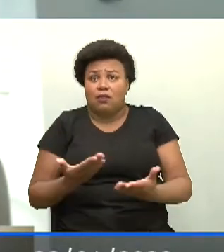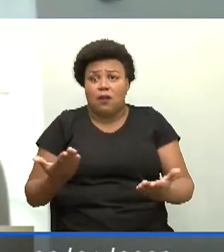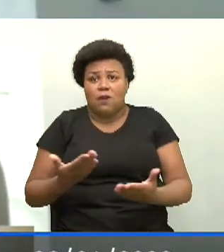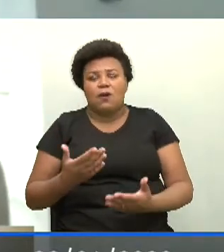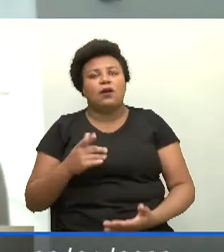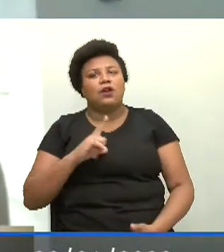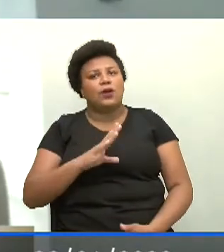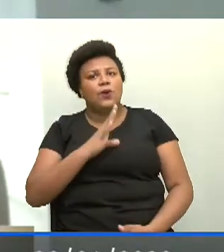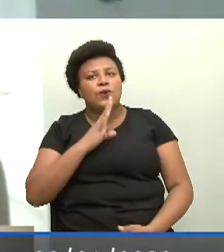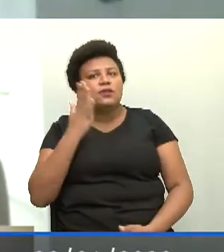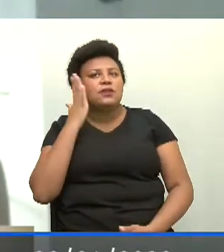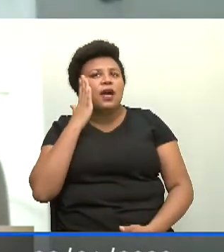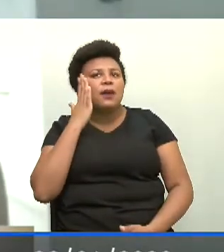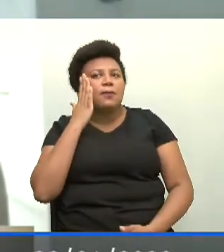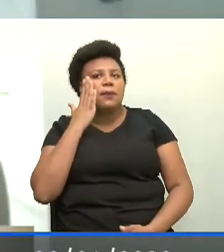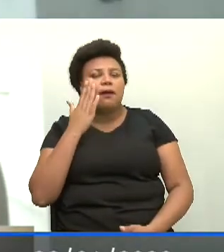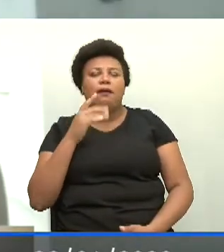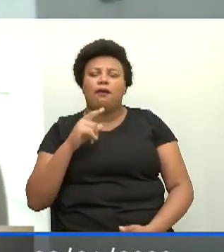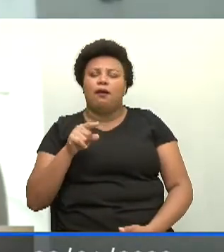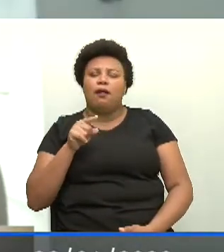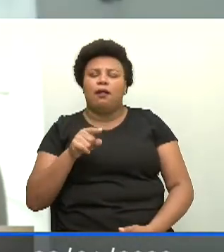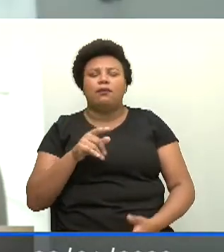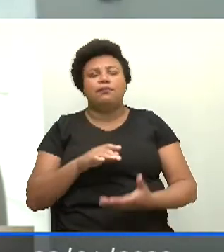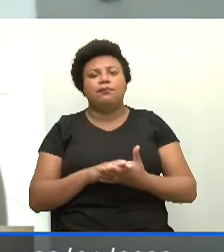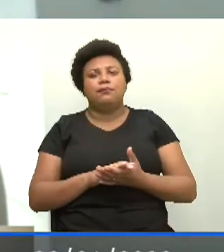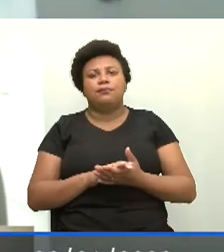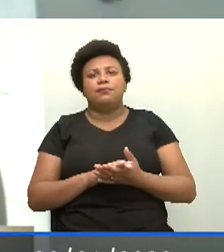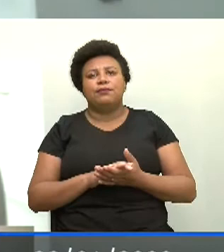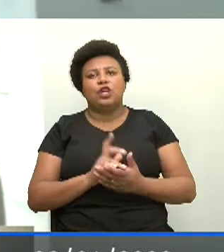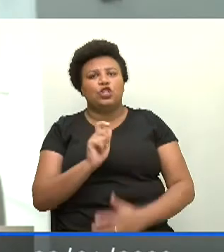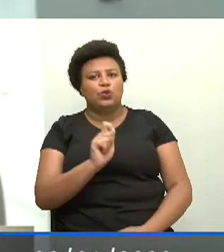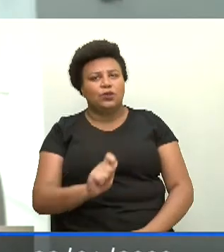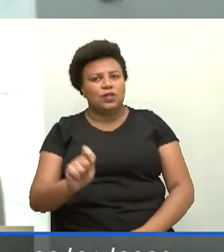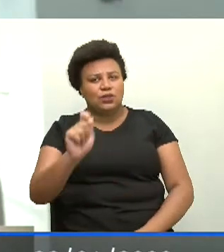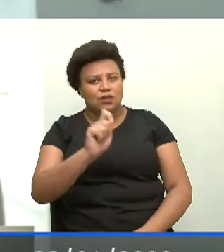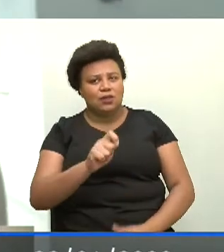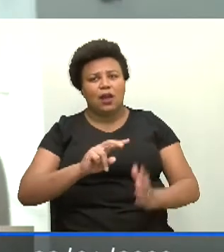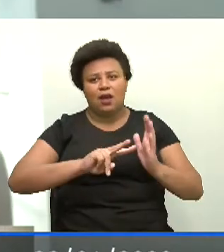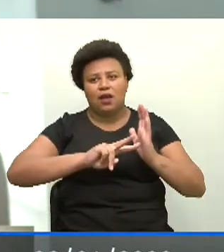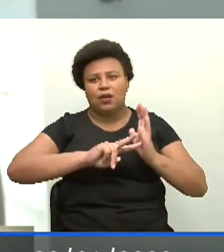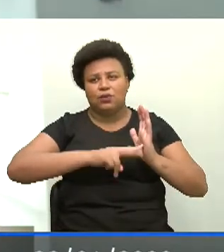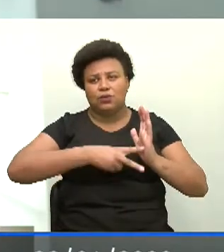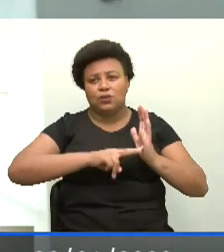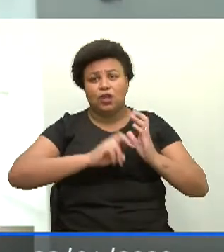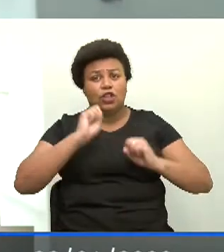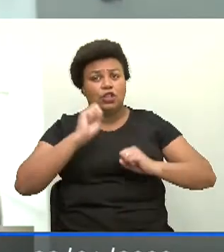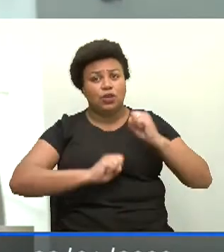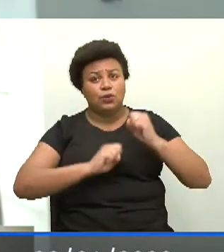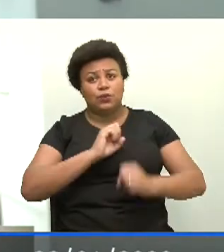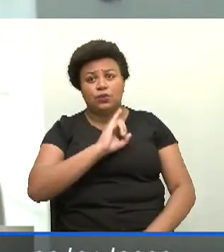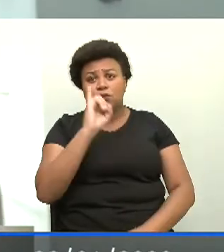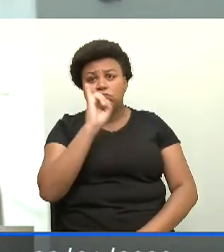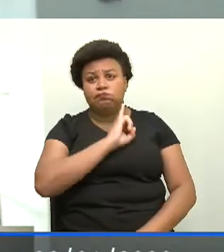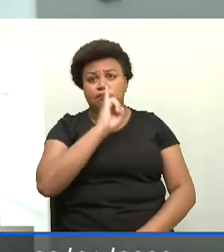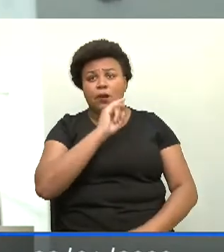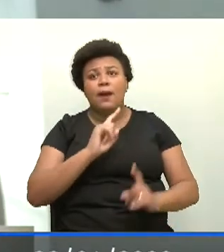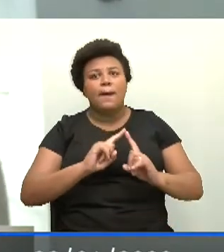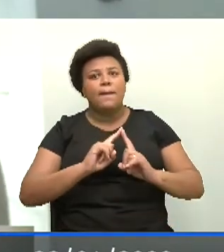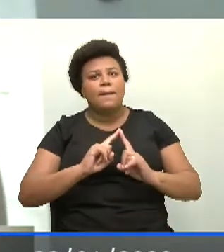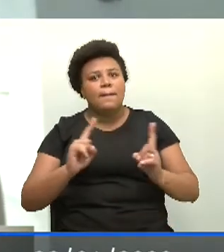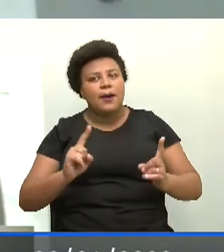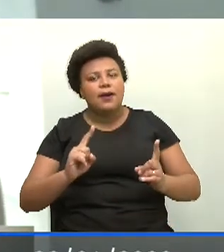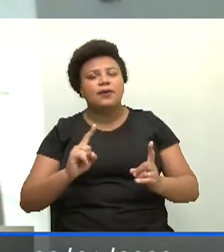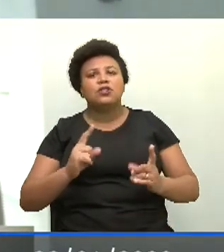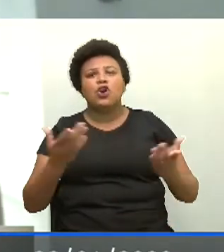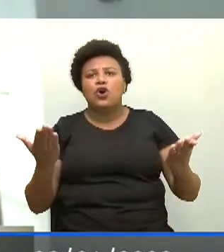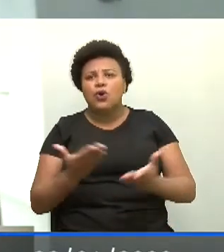tem conhecimento, pelo menos naqueles associados do Sindicato da Indústria de Suínos. Mas eu acho,